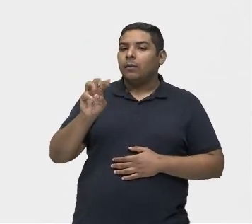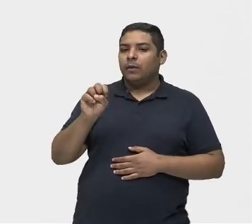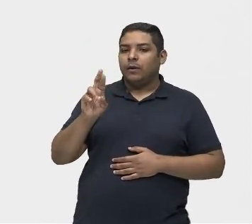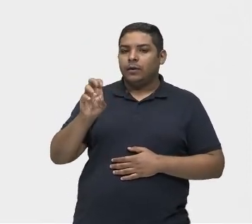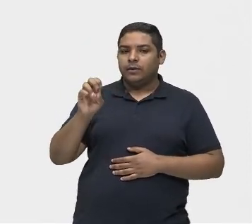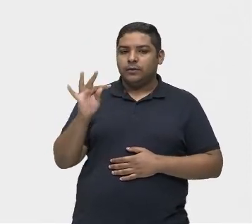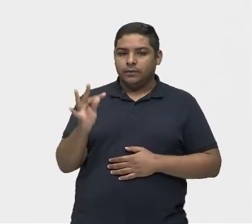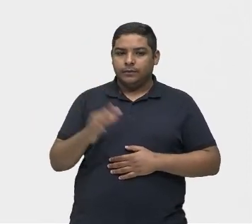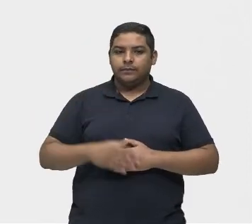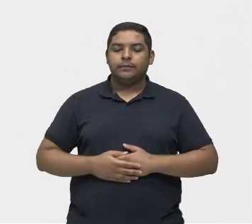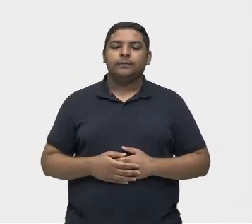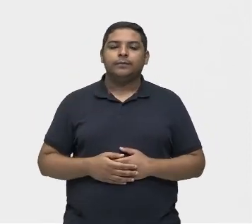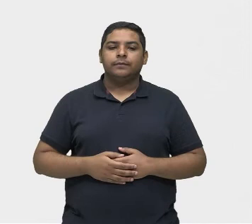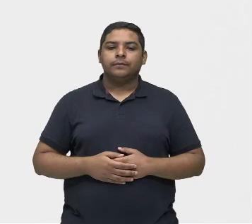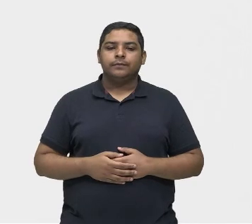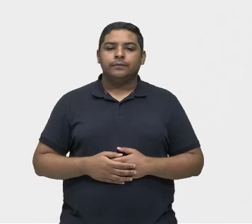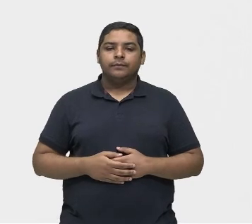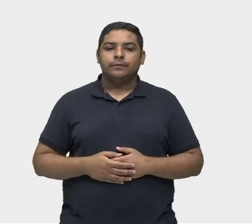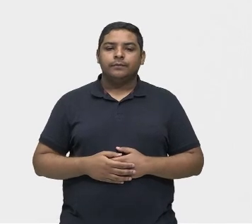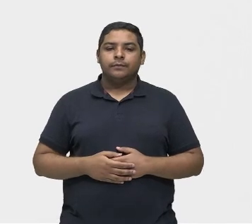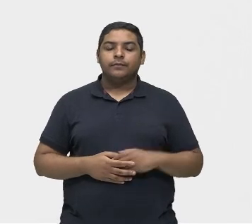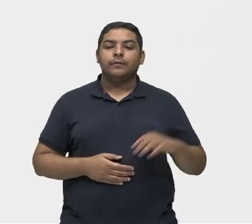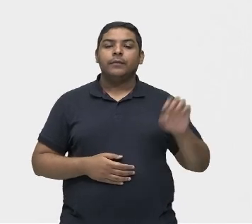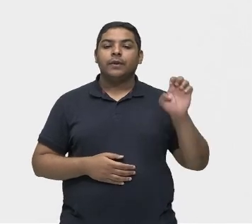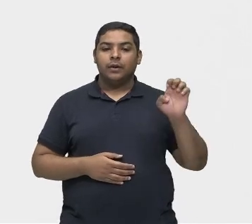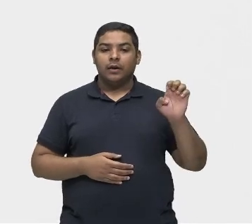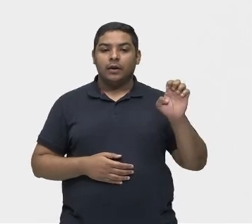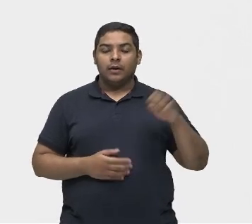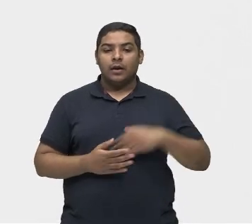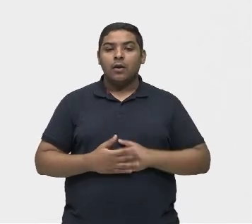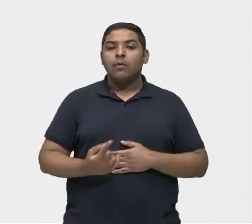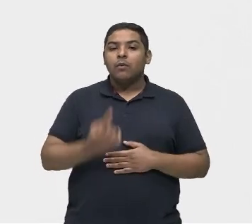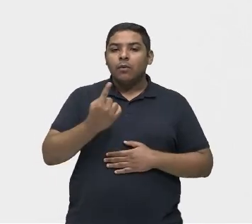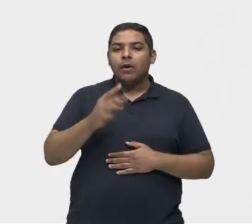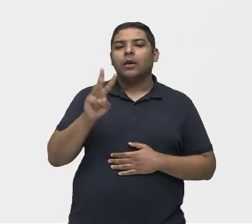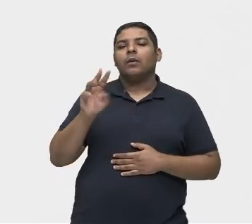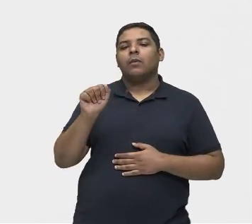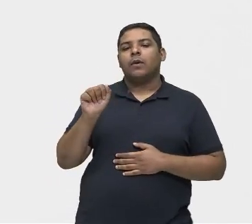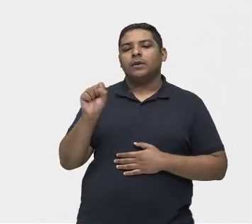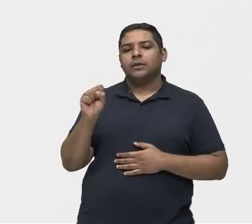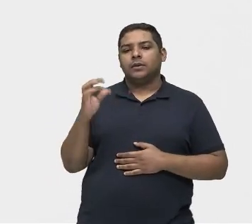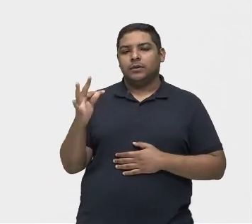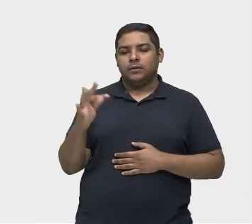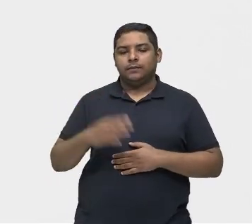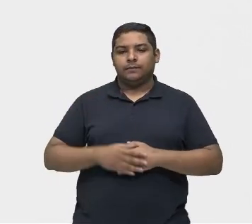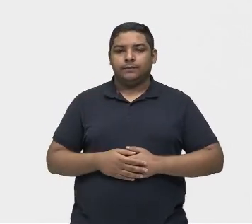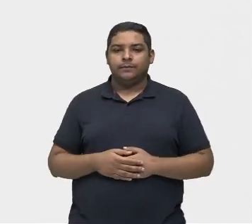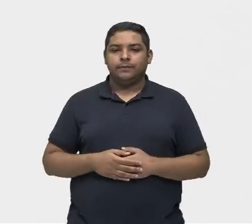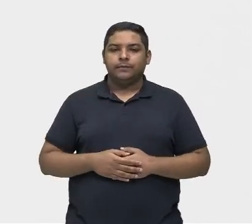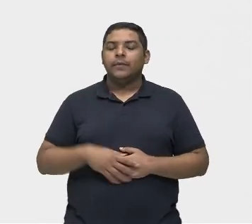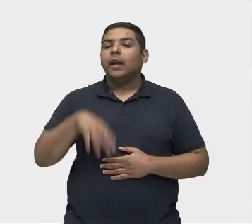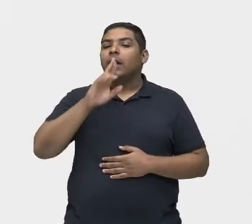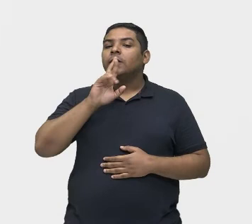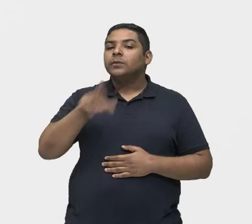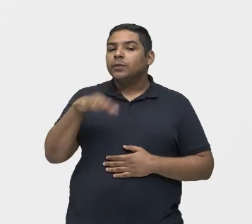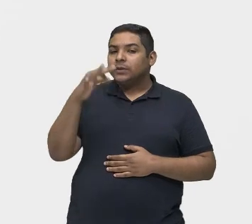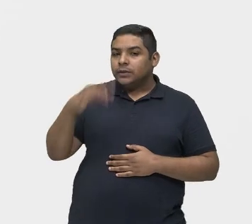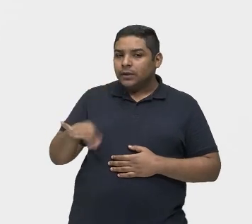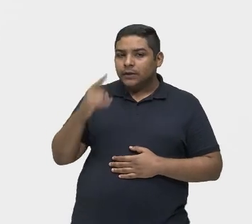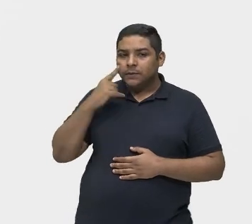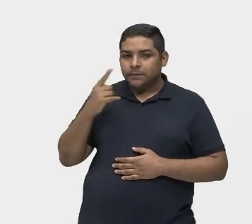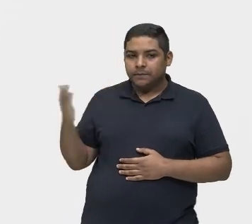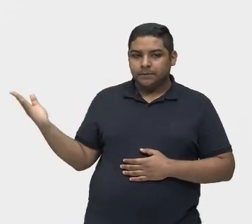por último, my dog, é um só, eu devo utilizar wasn't. Eu vou mostrar para vocês agora a resposta correta, olha